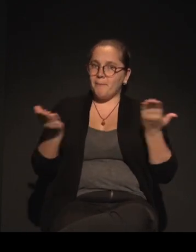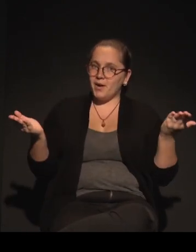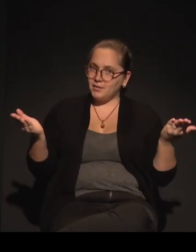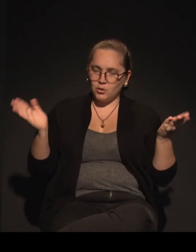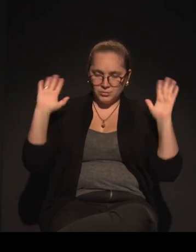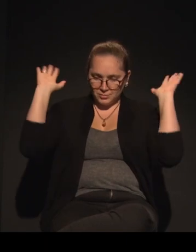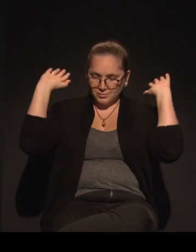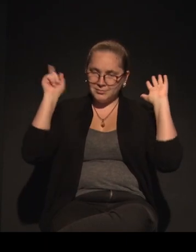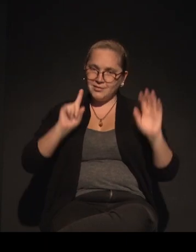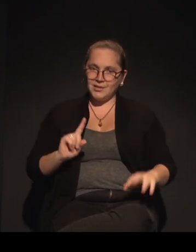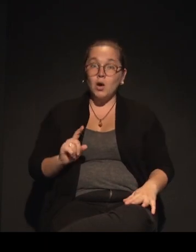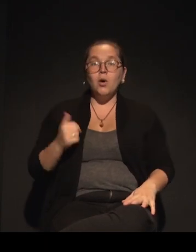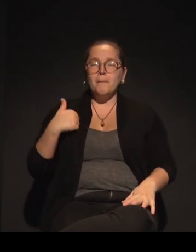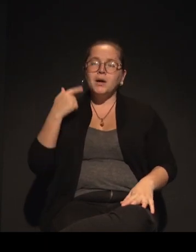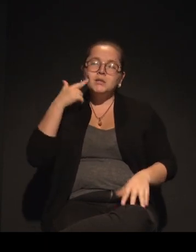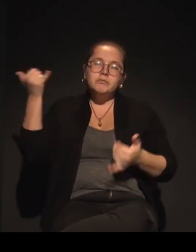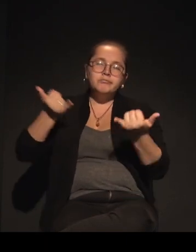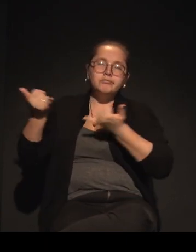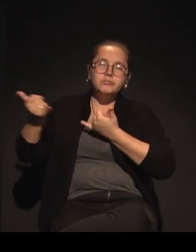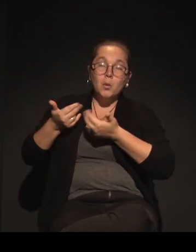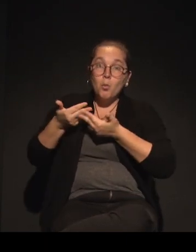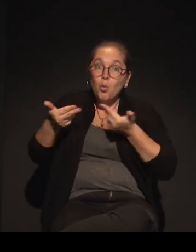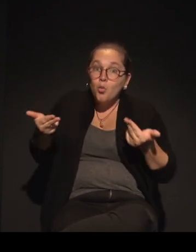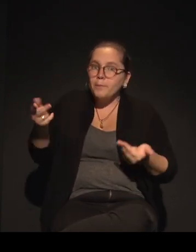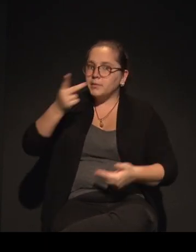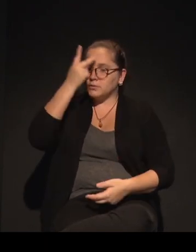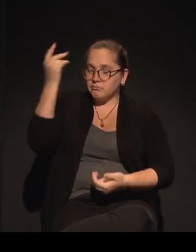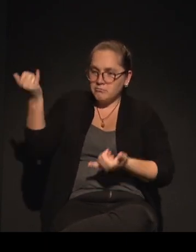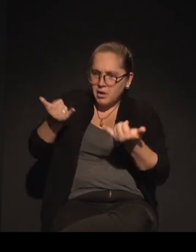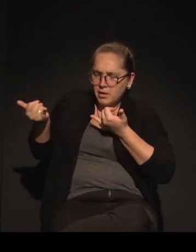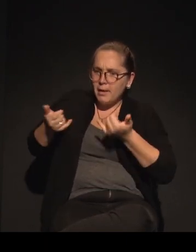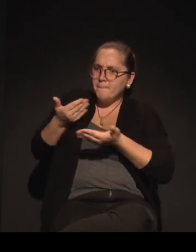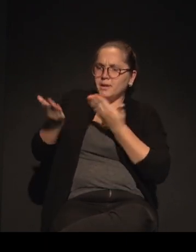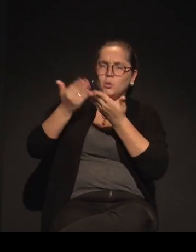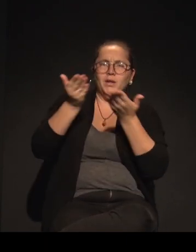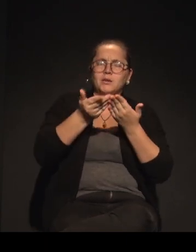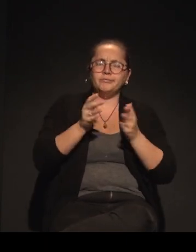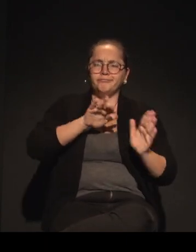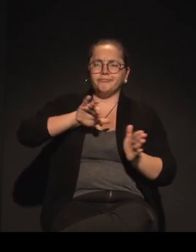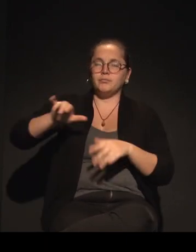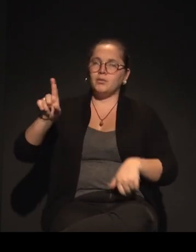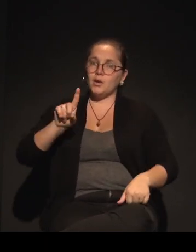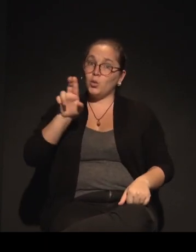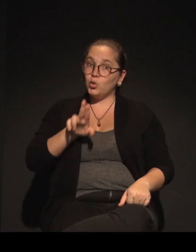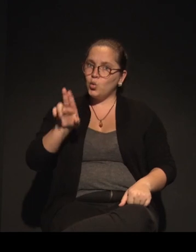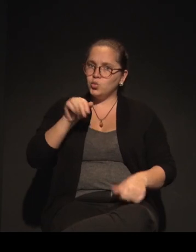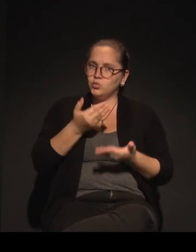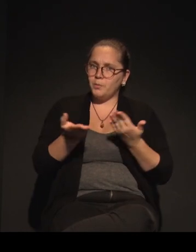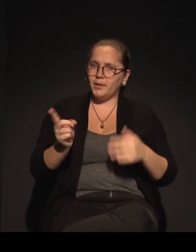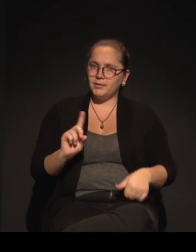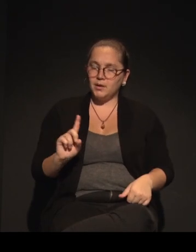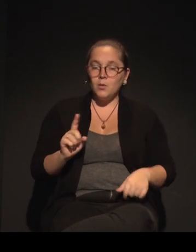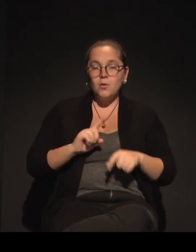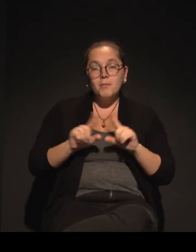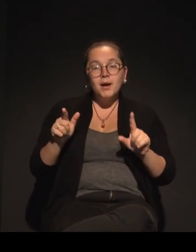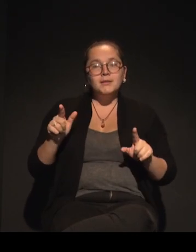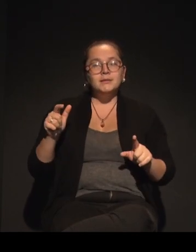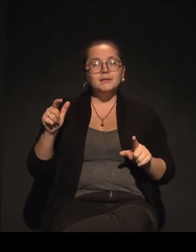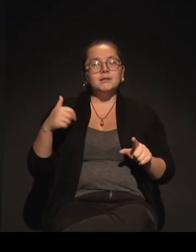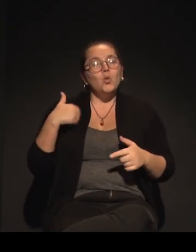povo pataxó de muitos povos lado do nordeste né mas a gente está num é é costumo dizer que